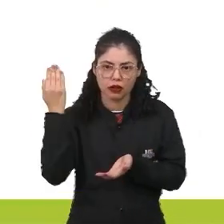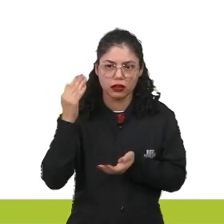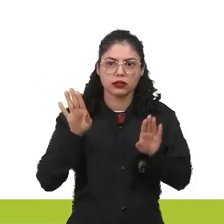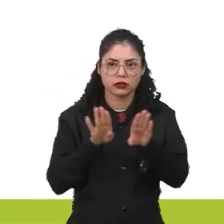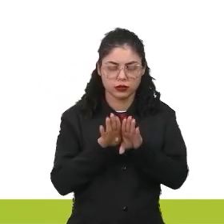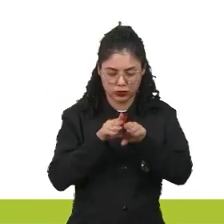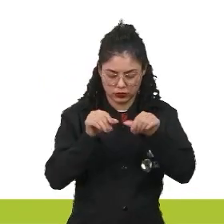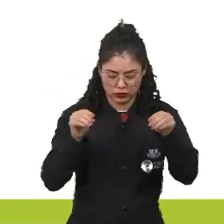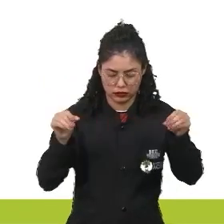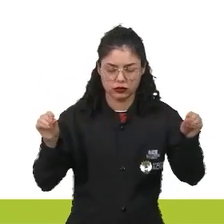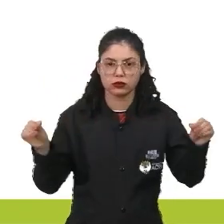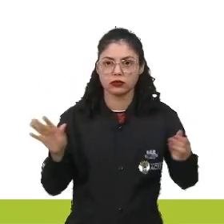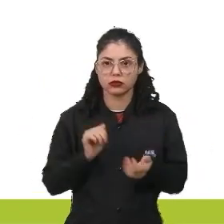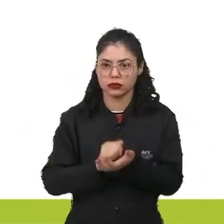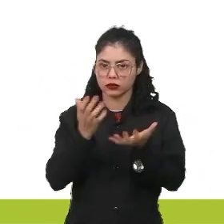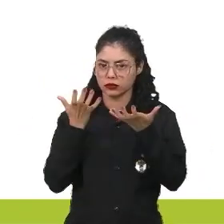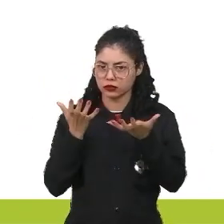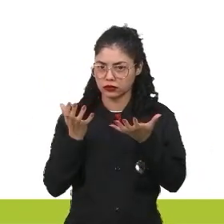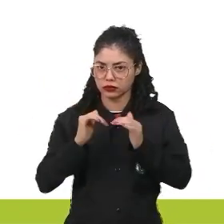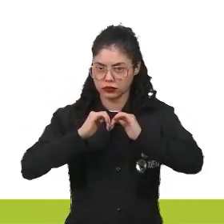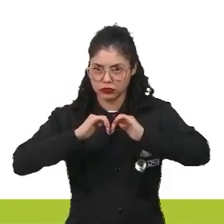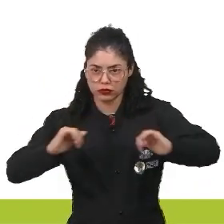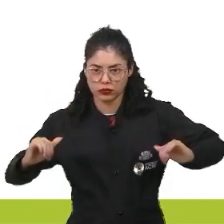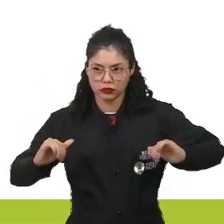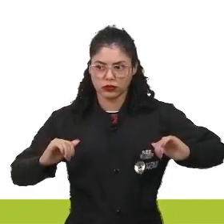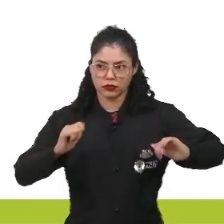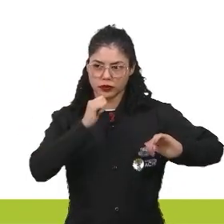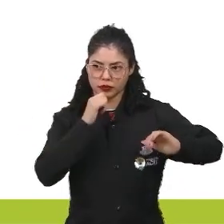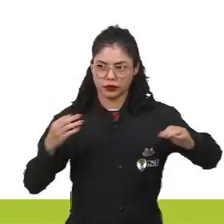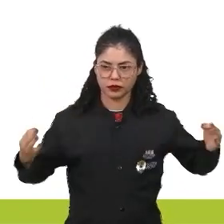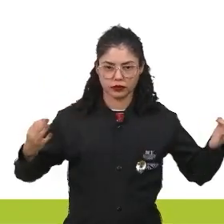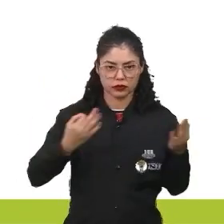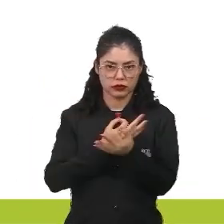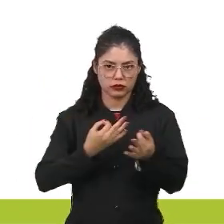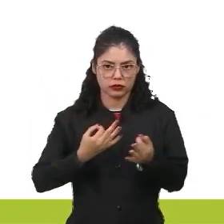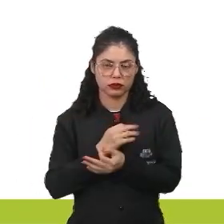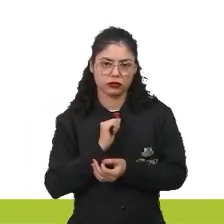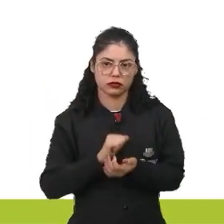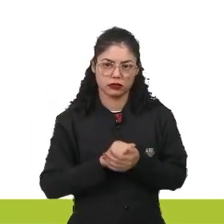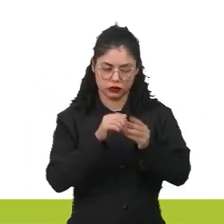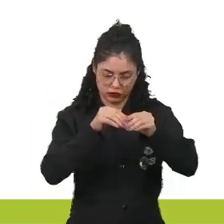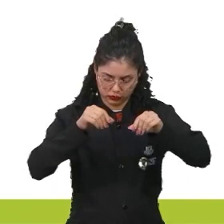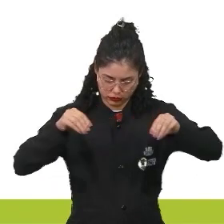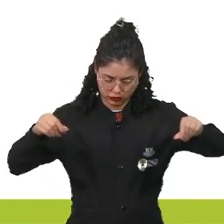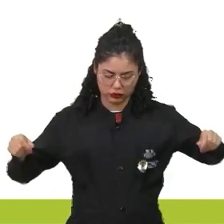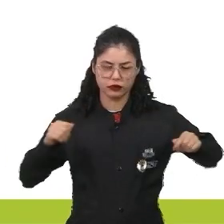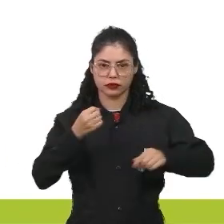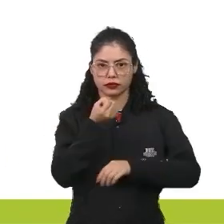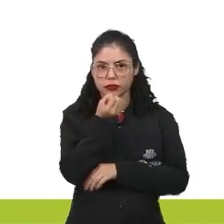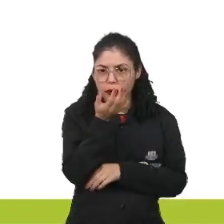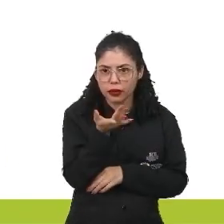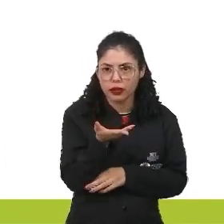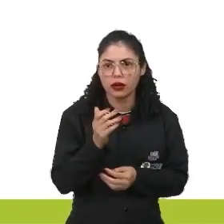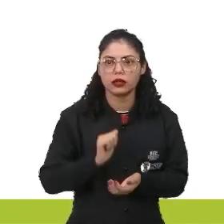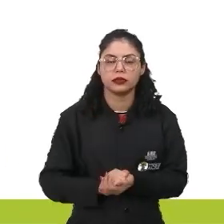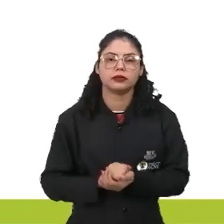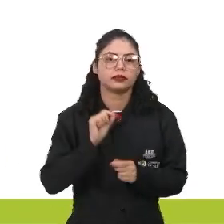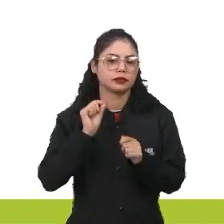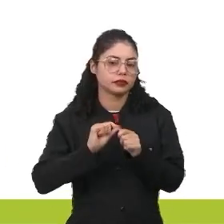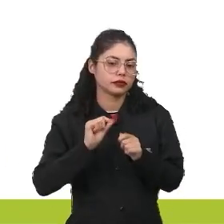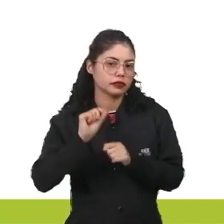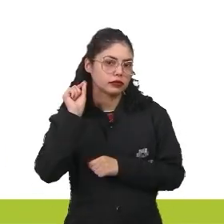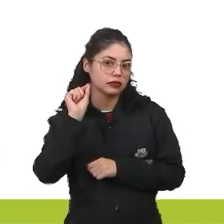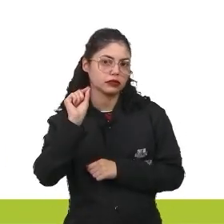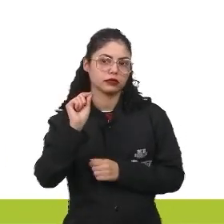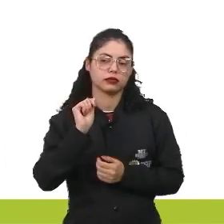areia. Quero separar com eficiência, né, essa areia desse pó de madeira. O que eu vou